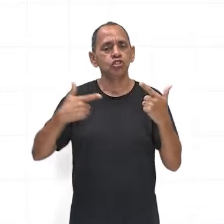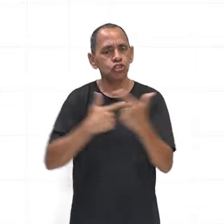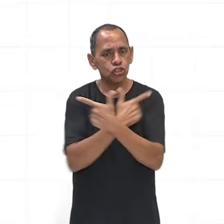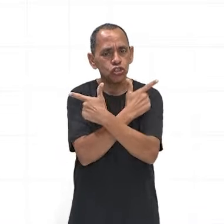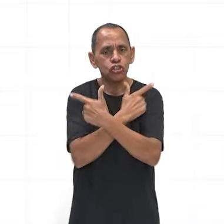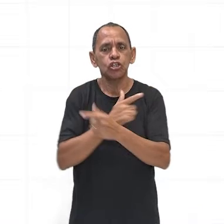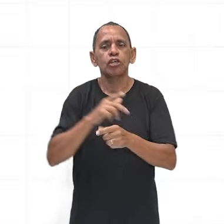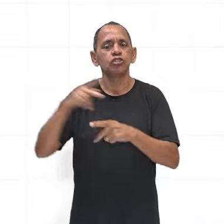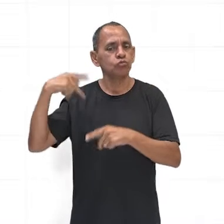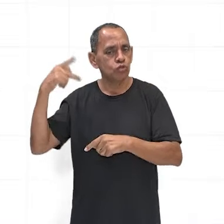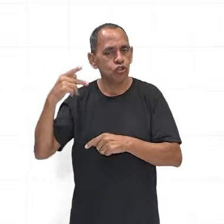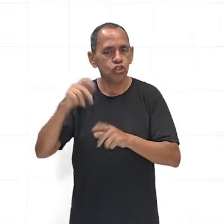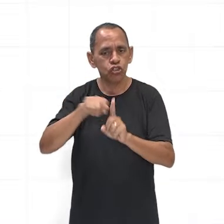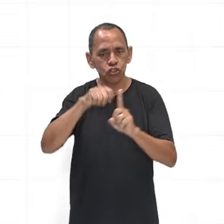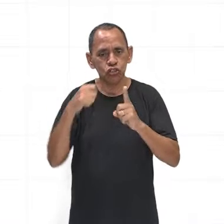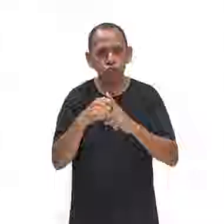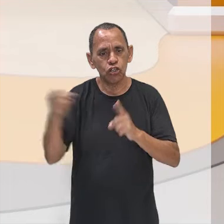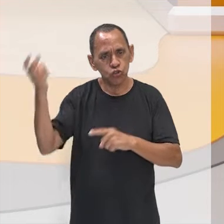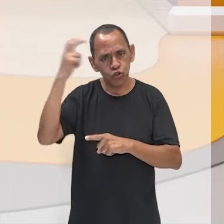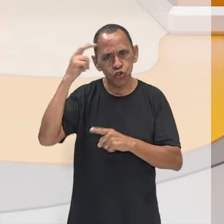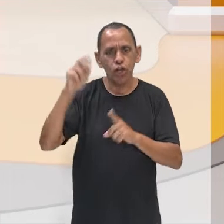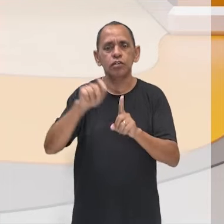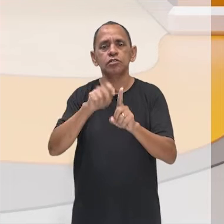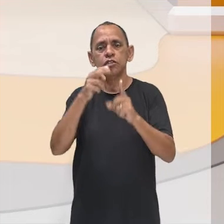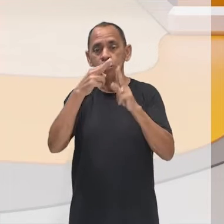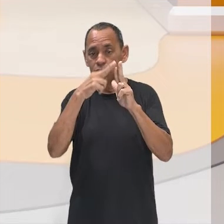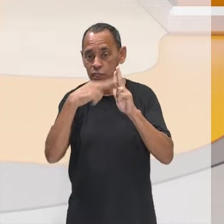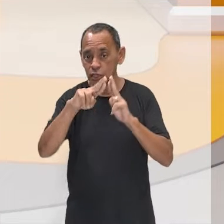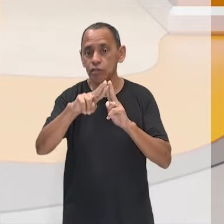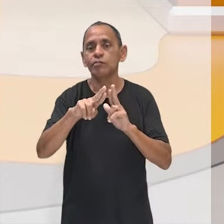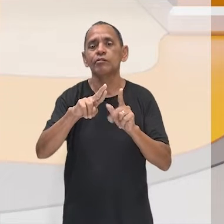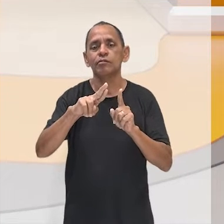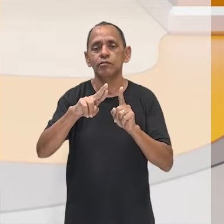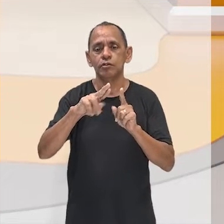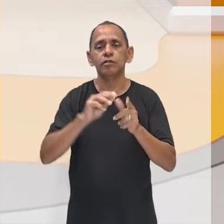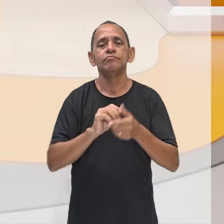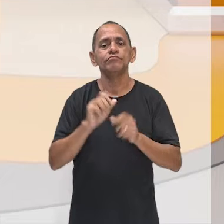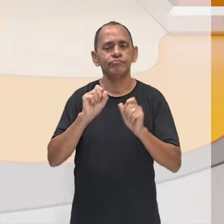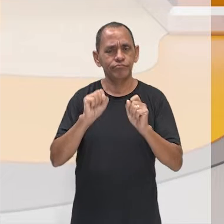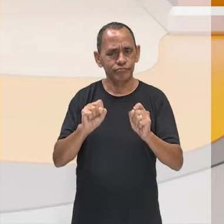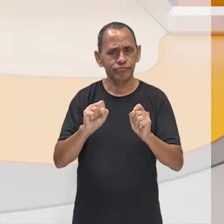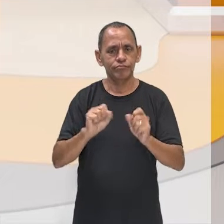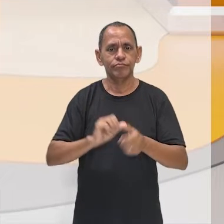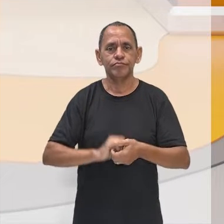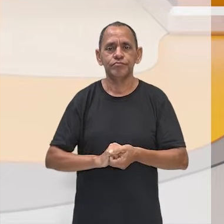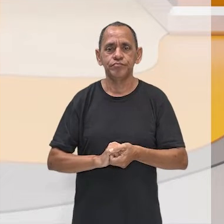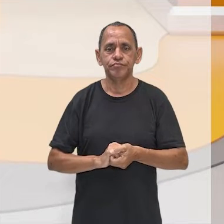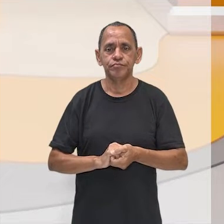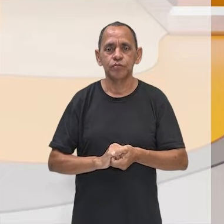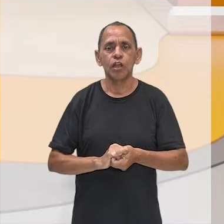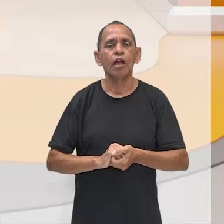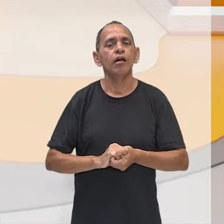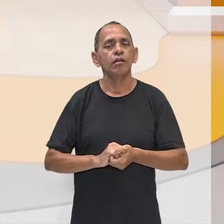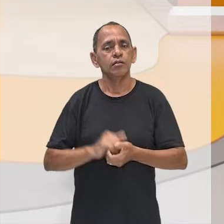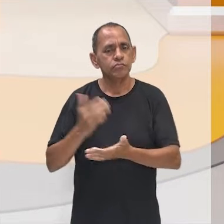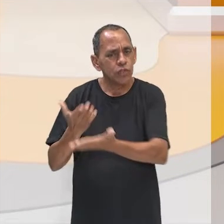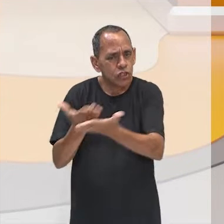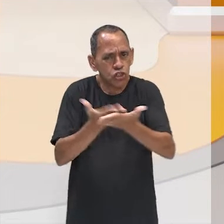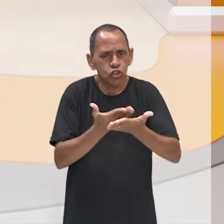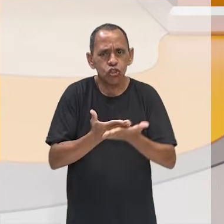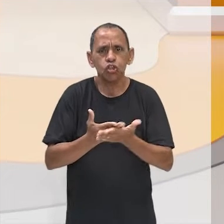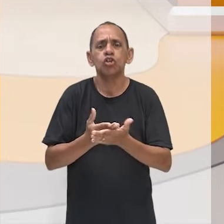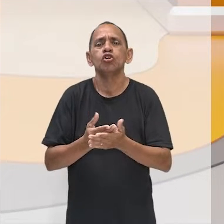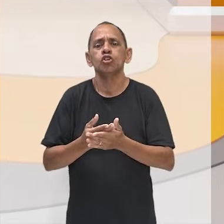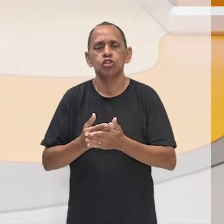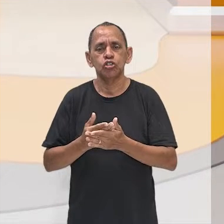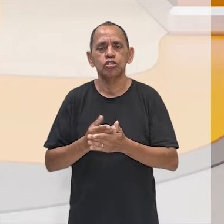econômica, social, cultural e religiosa. Isso mesmo, a gente vai falar especificamente dos